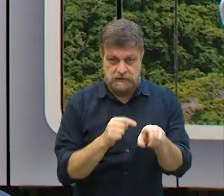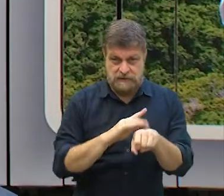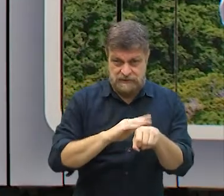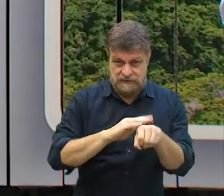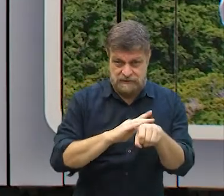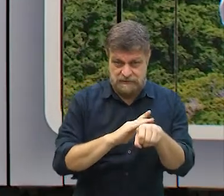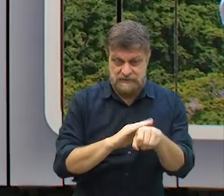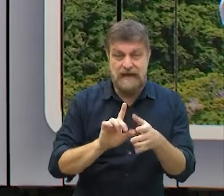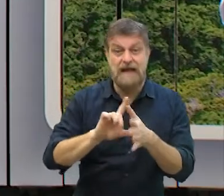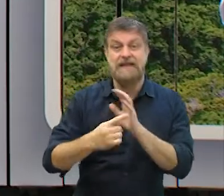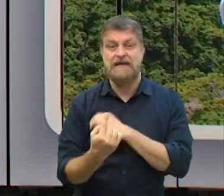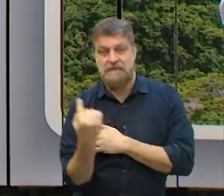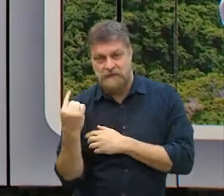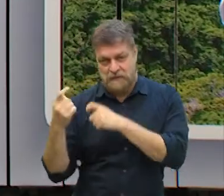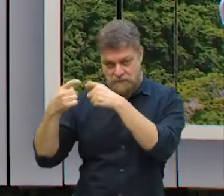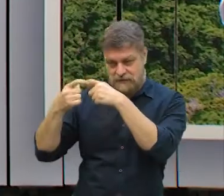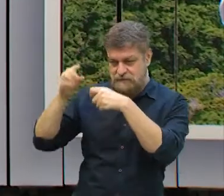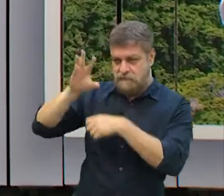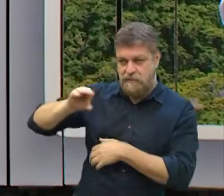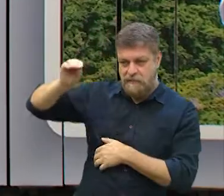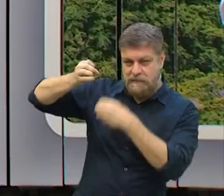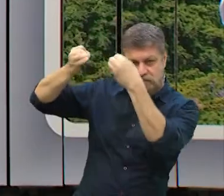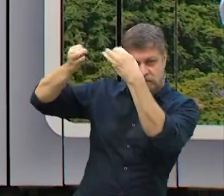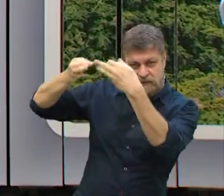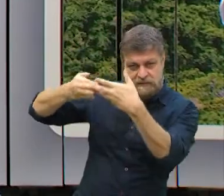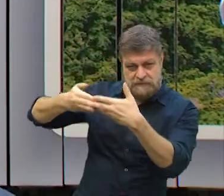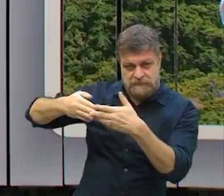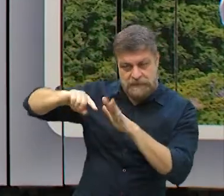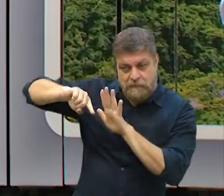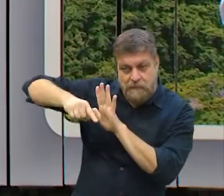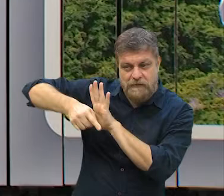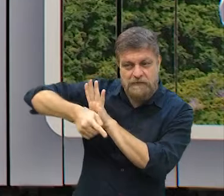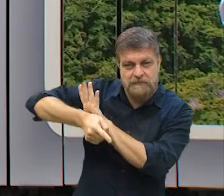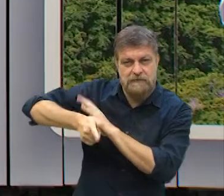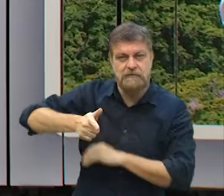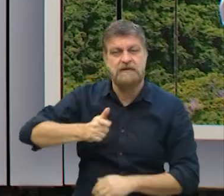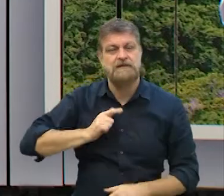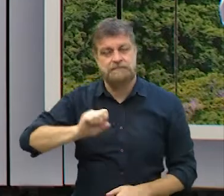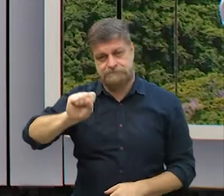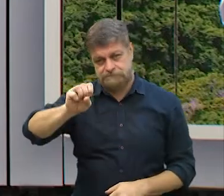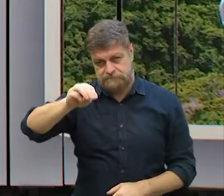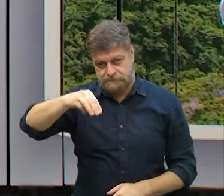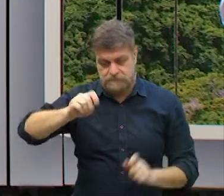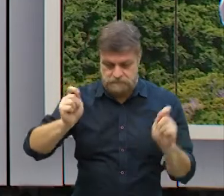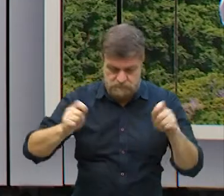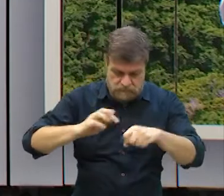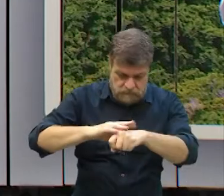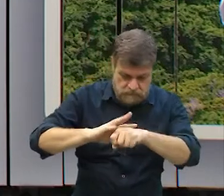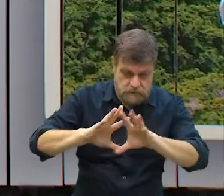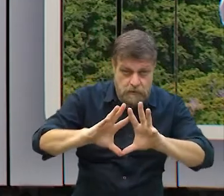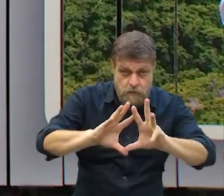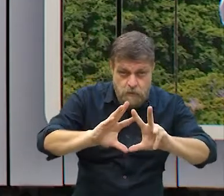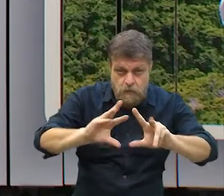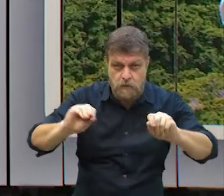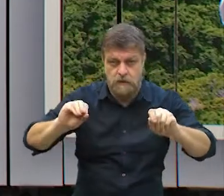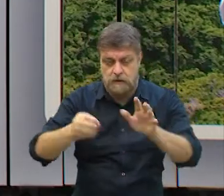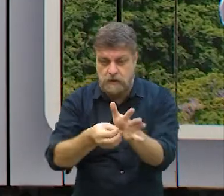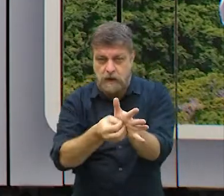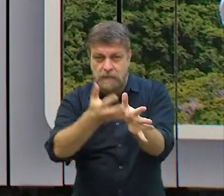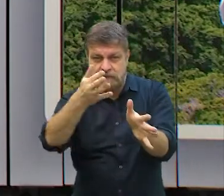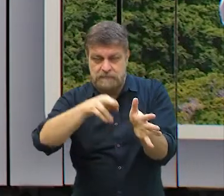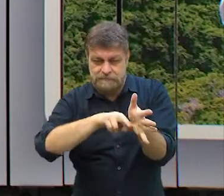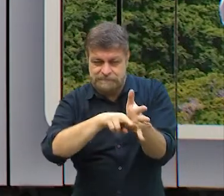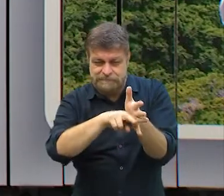doutor Alexandre vai falar um pouquinho mais com propriedade sobre isso. Mas existe sim a chance de cura e muitas vezes